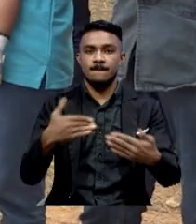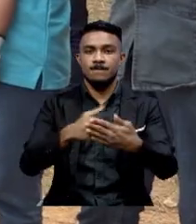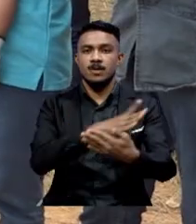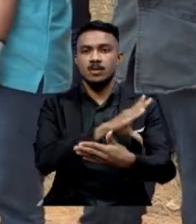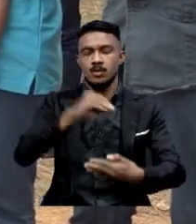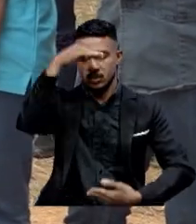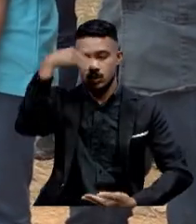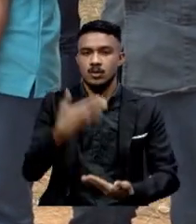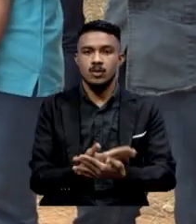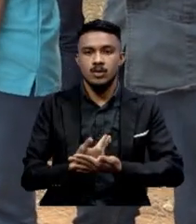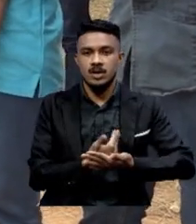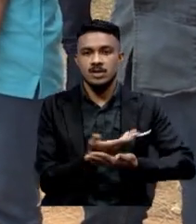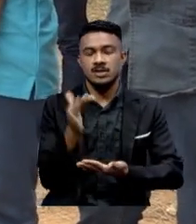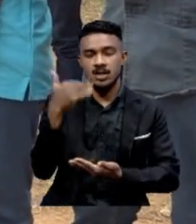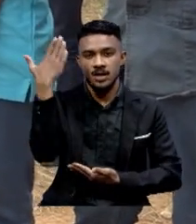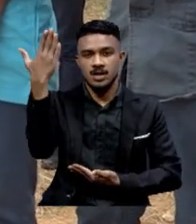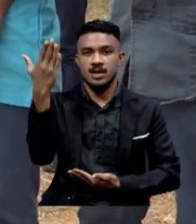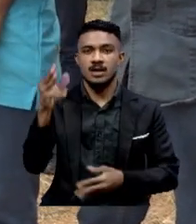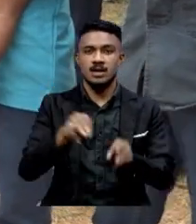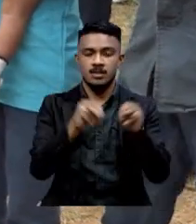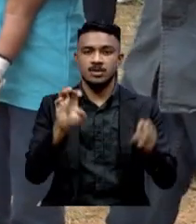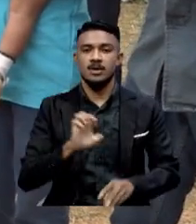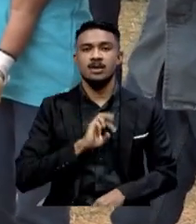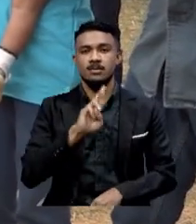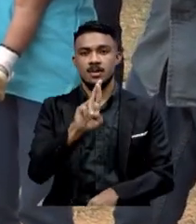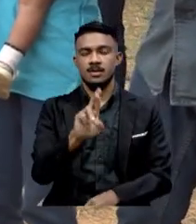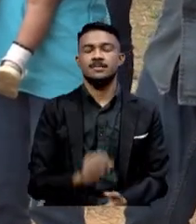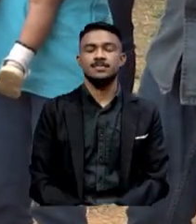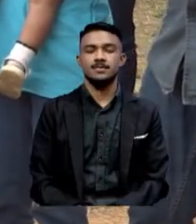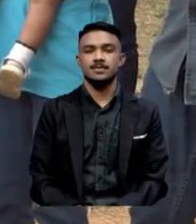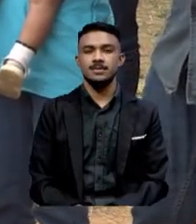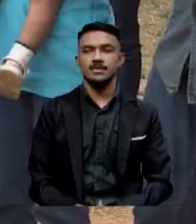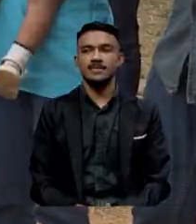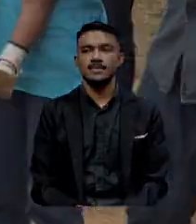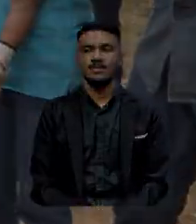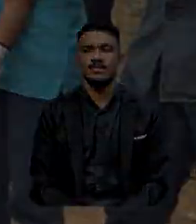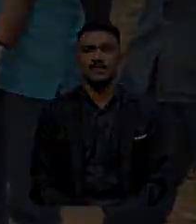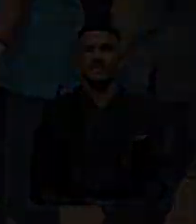uan nurak Sira e a relaco. Agostinho da Costa, bem-vindo a Semenes GMN.